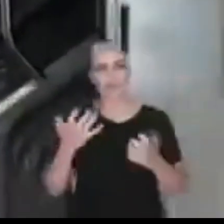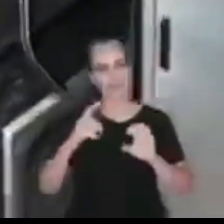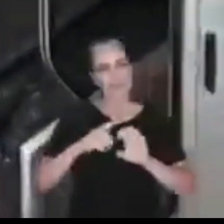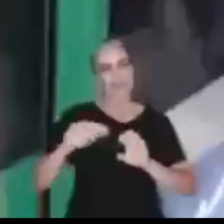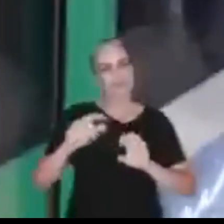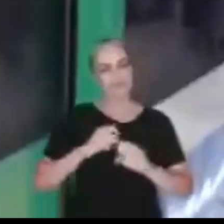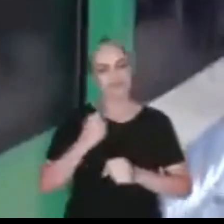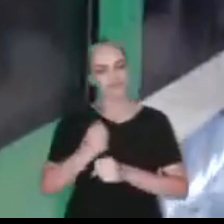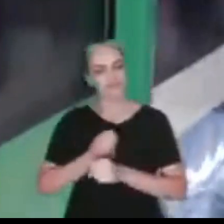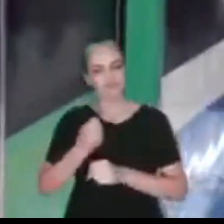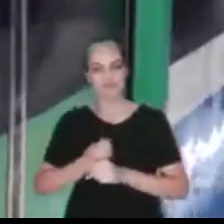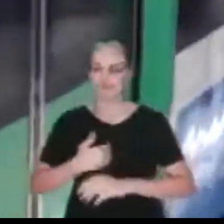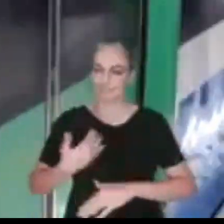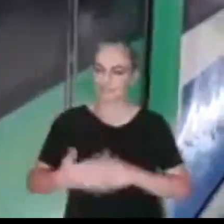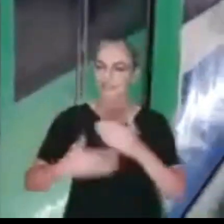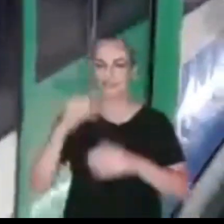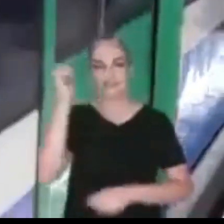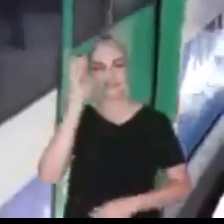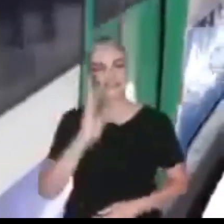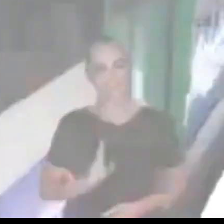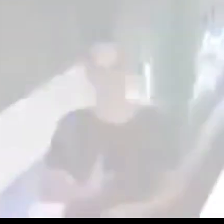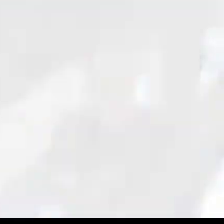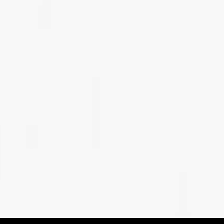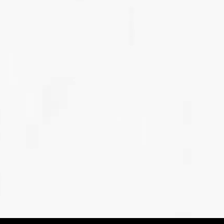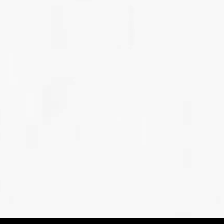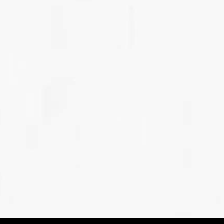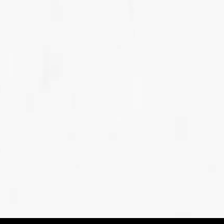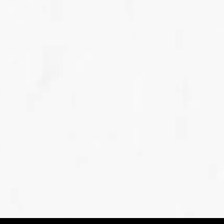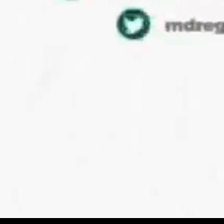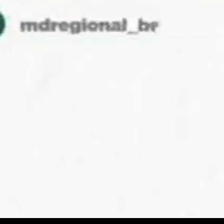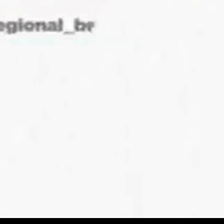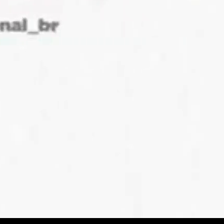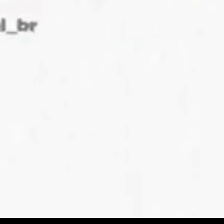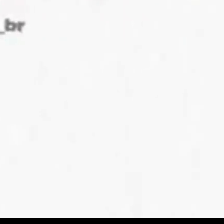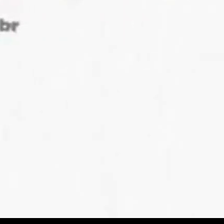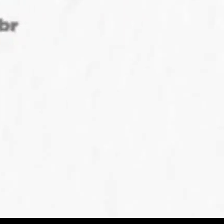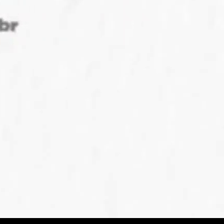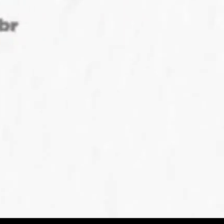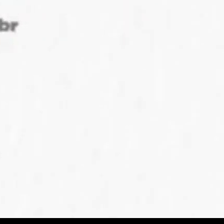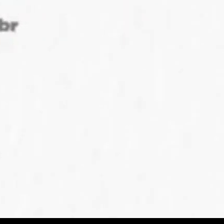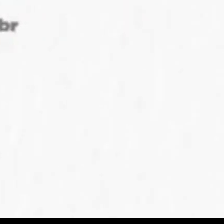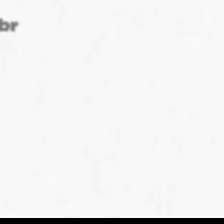quer empreender, edificar e investir no Brasil.